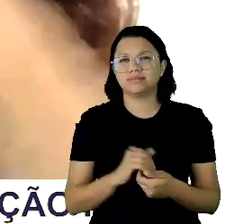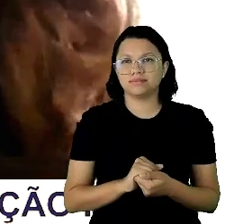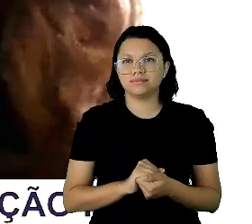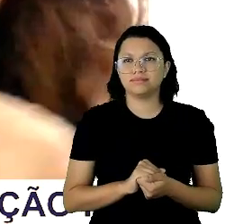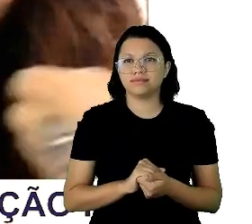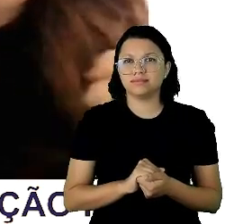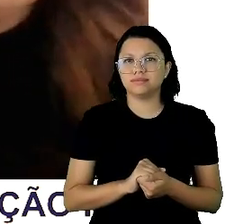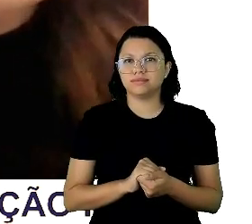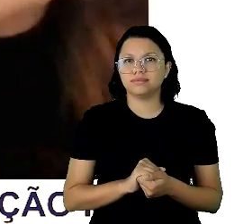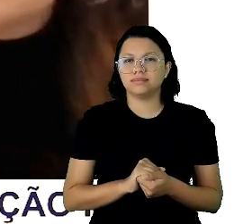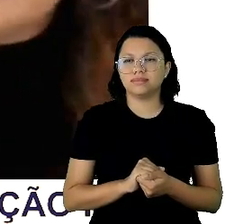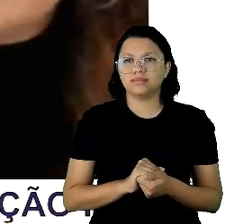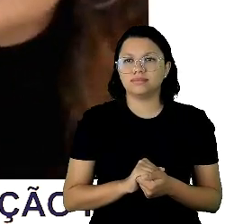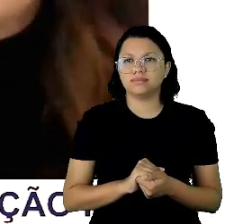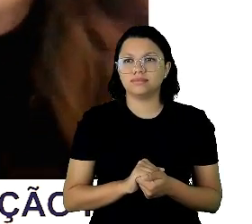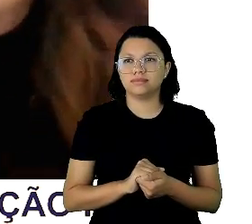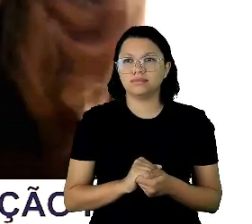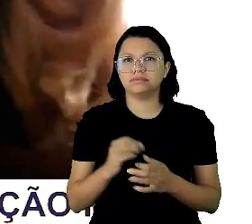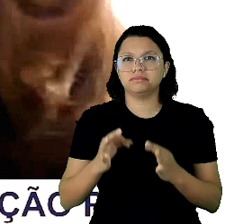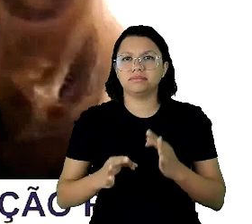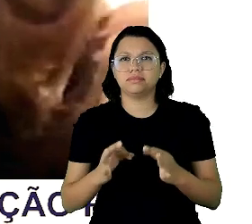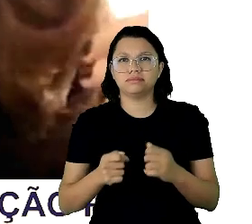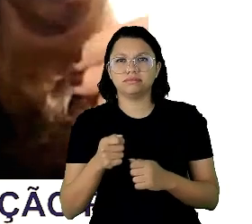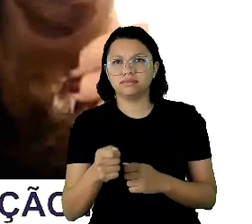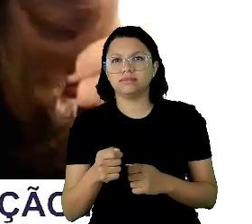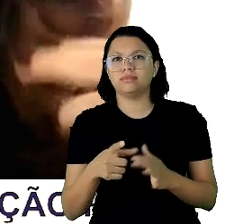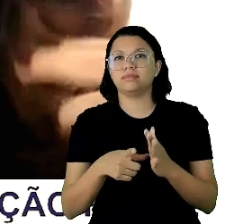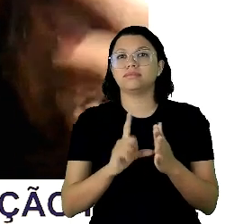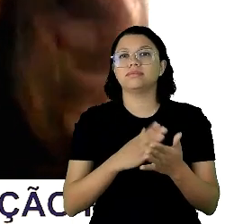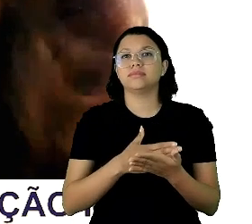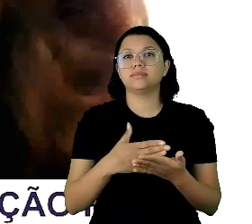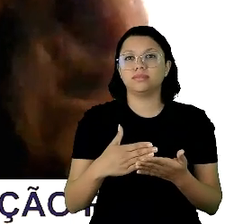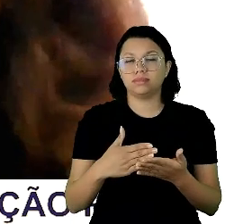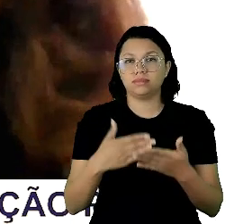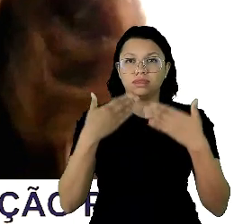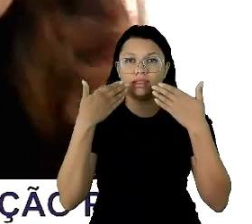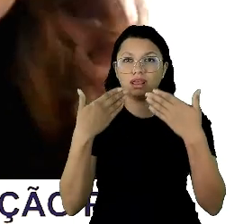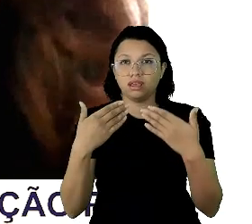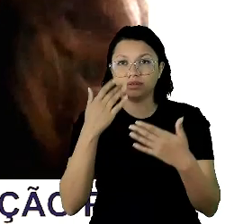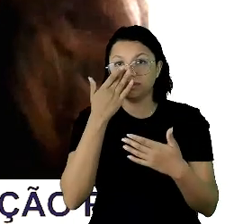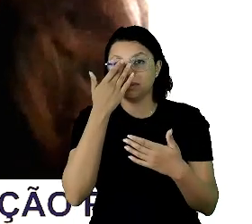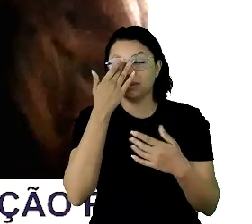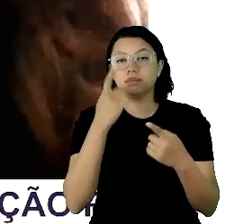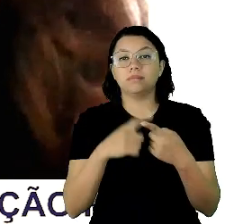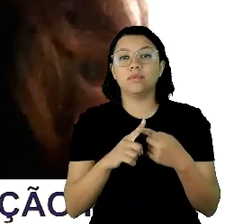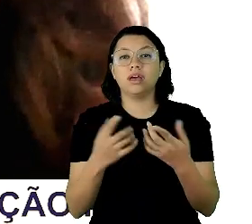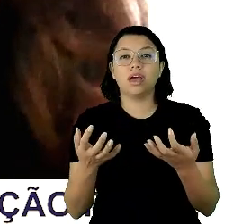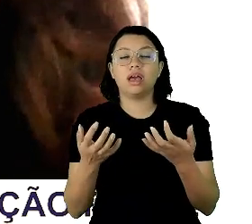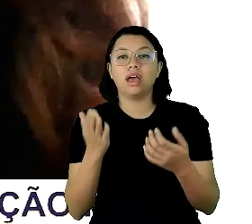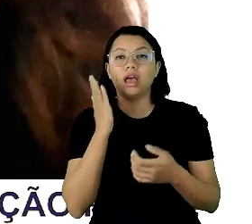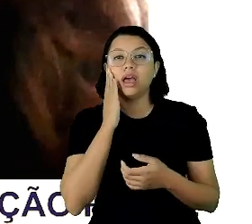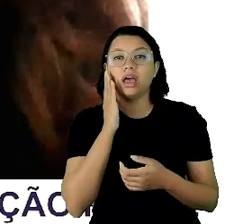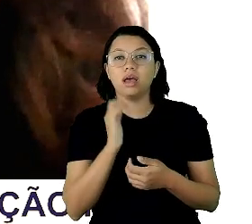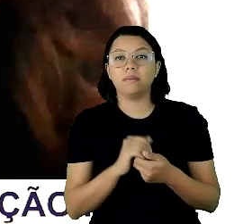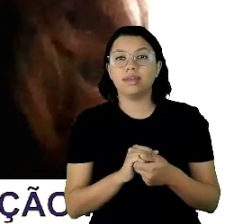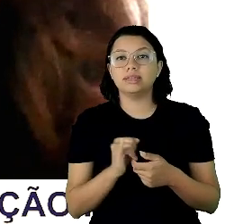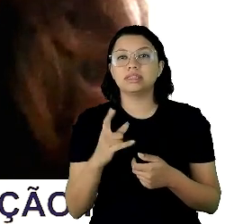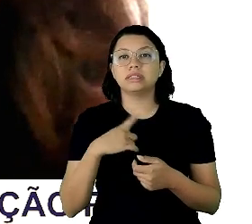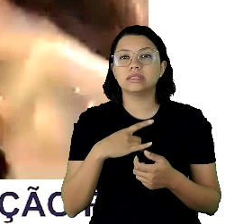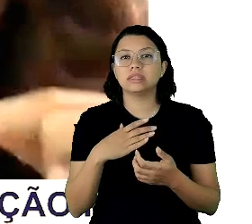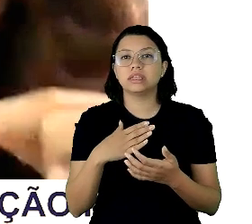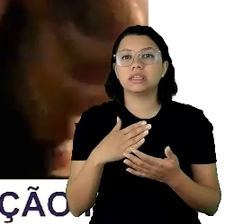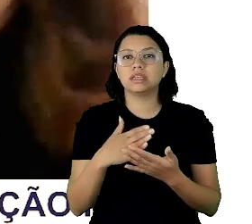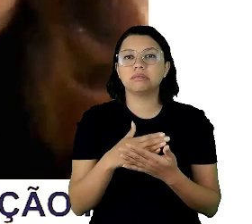do juiz, até antes de começar a audiência, porque ele queria saber, queriam saber se tinha alguém perto dela, e aí aquele negócio